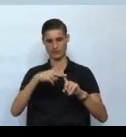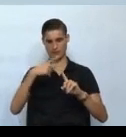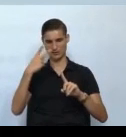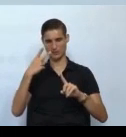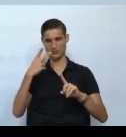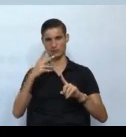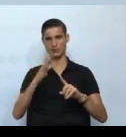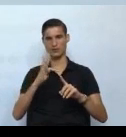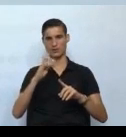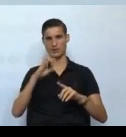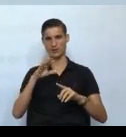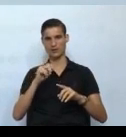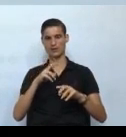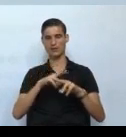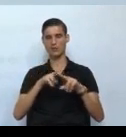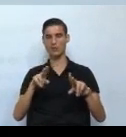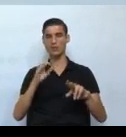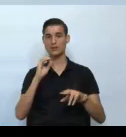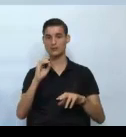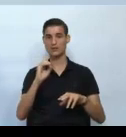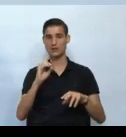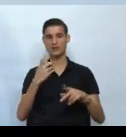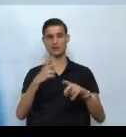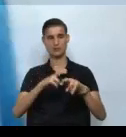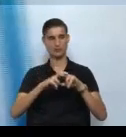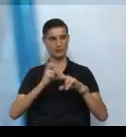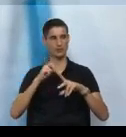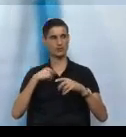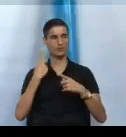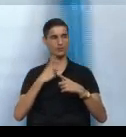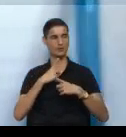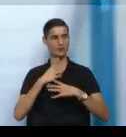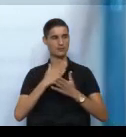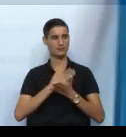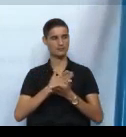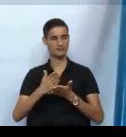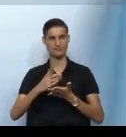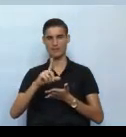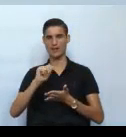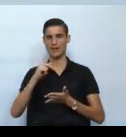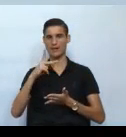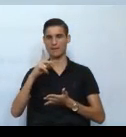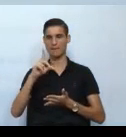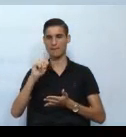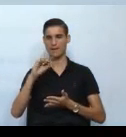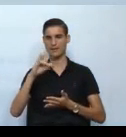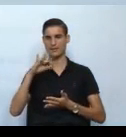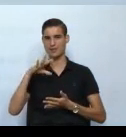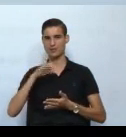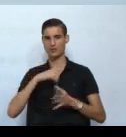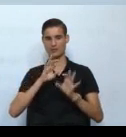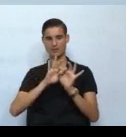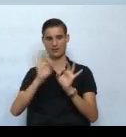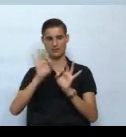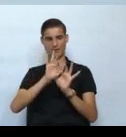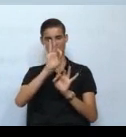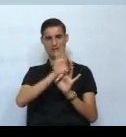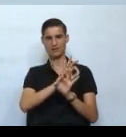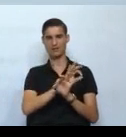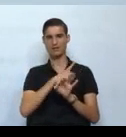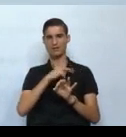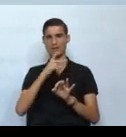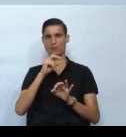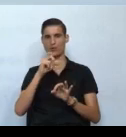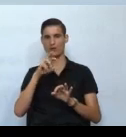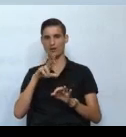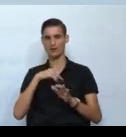θ, igual a zero. E este é o nosso Laplaciano em coordenadas polares. Então,